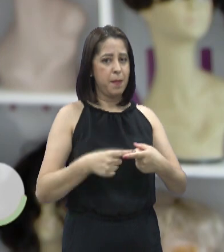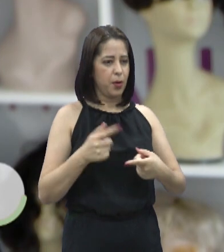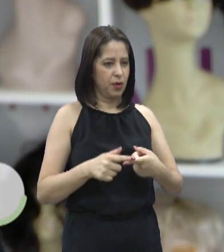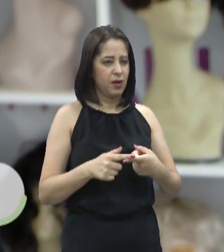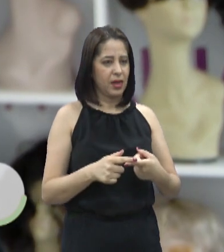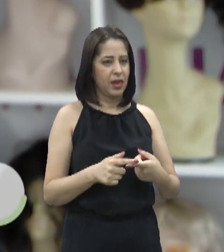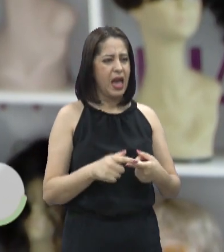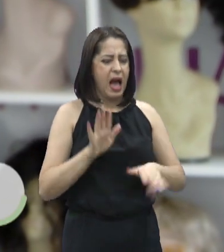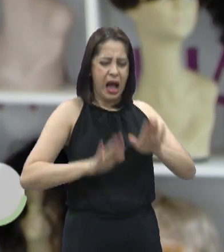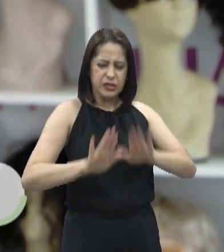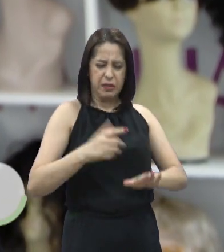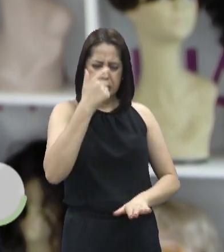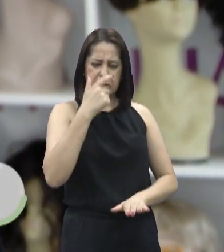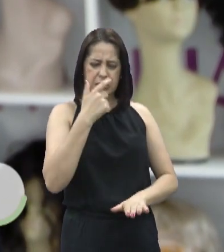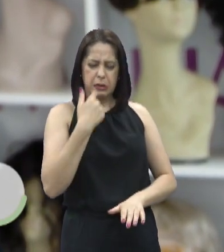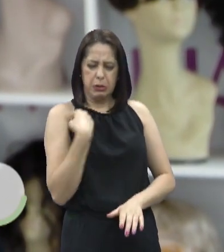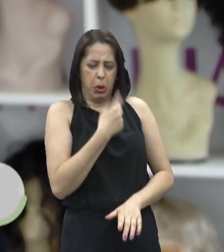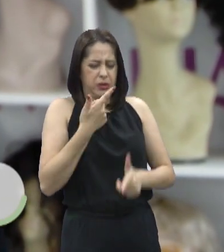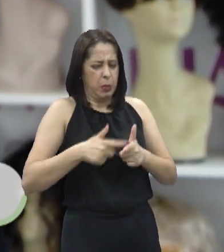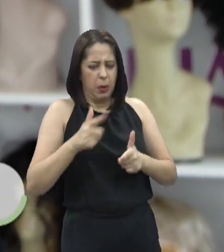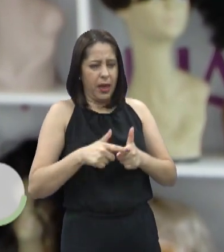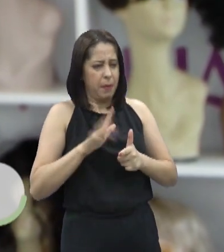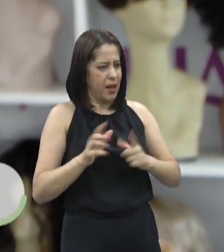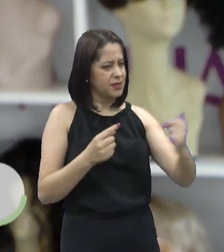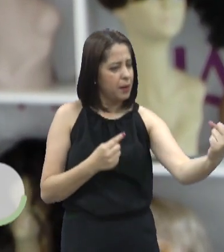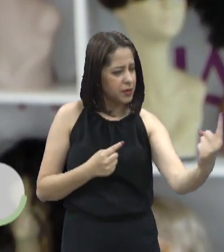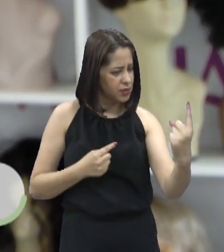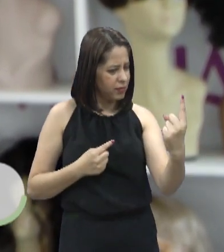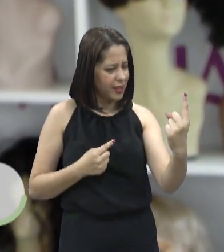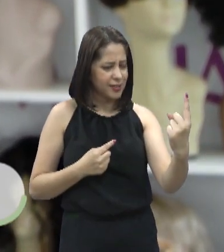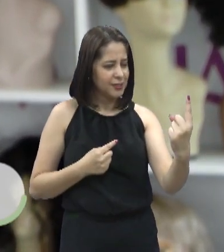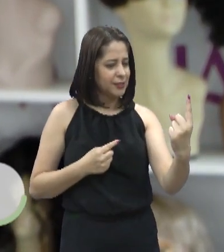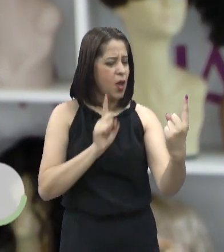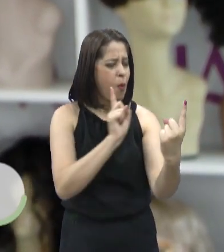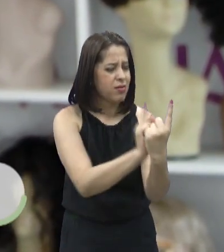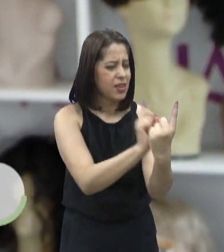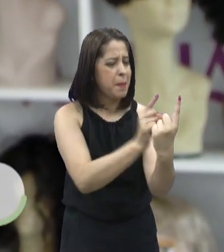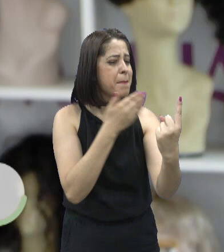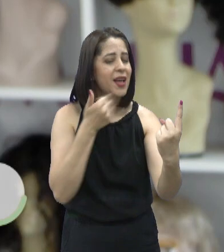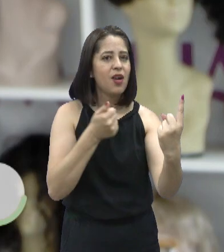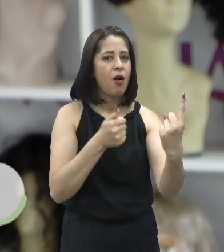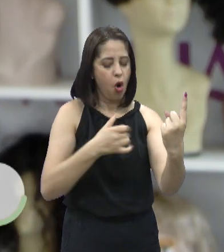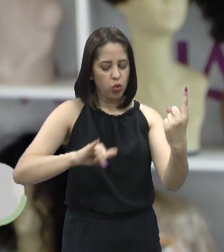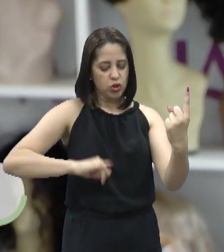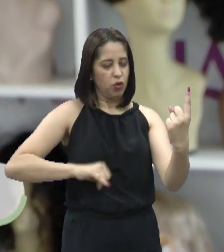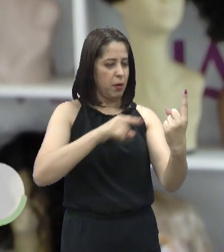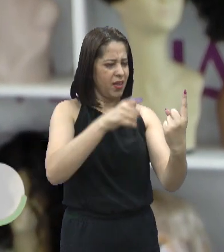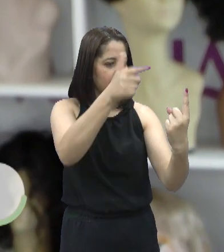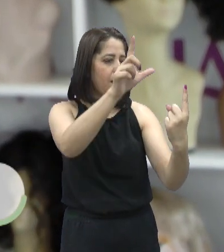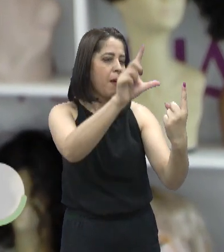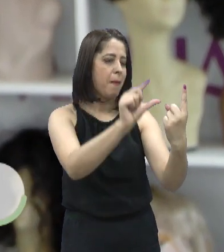essas mulheres é a melhor coisa que tem. Porque eu amenizo a dor delas, mas elas também nos